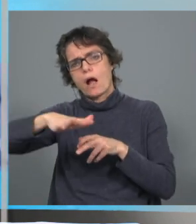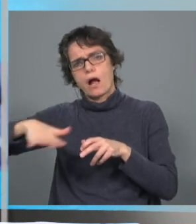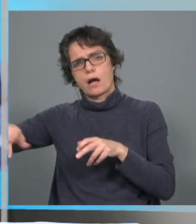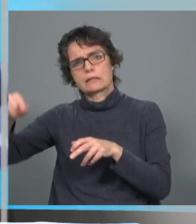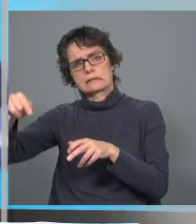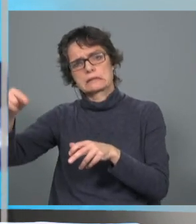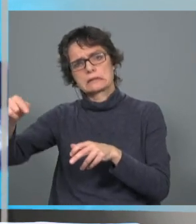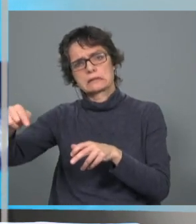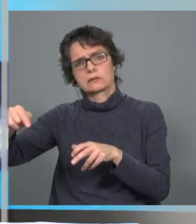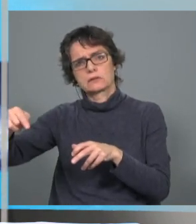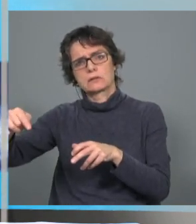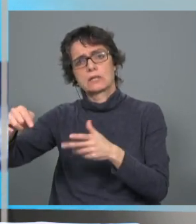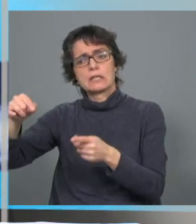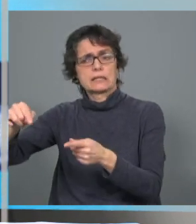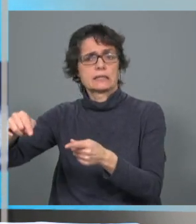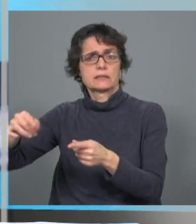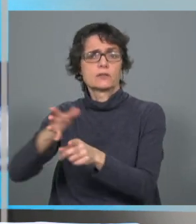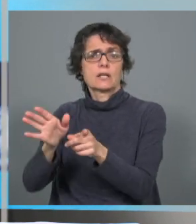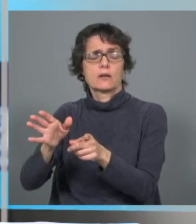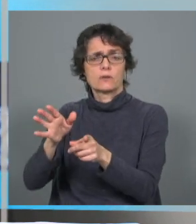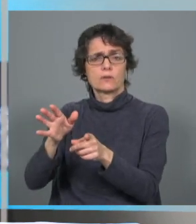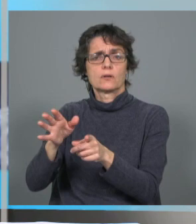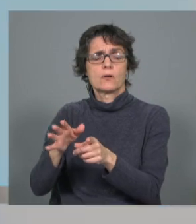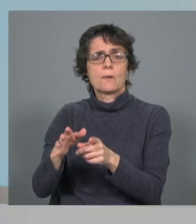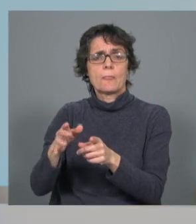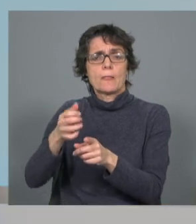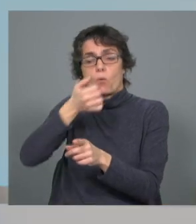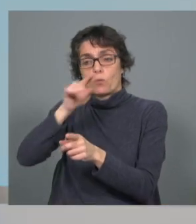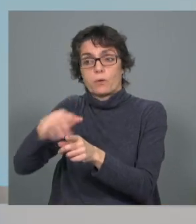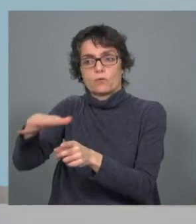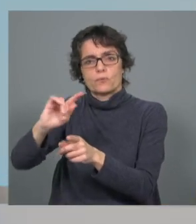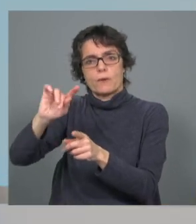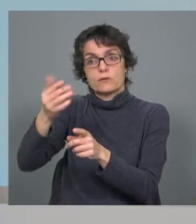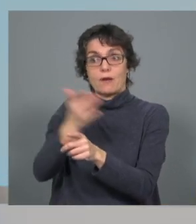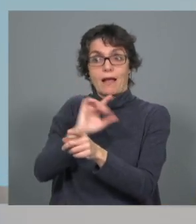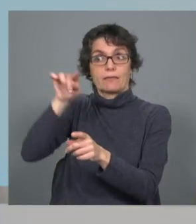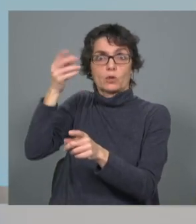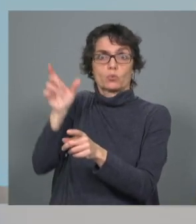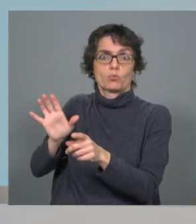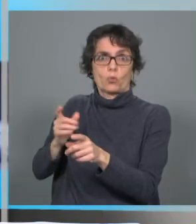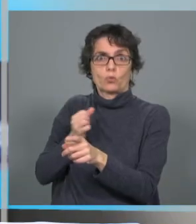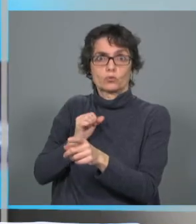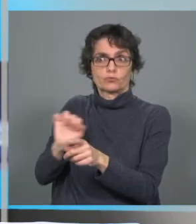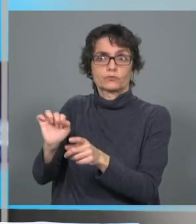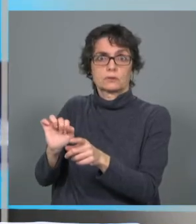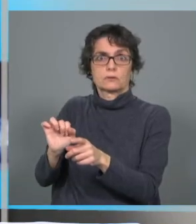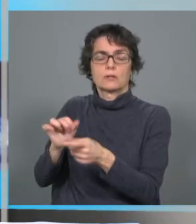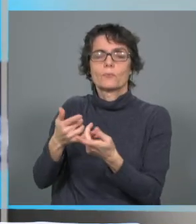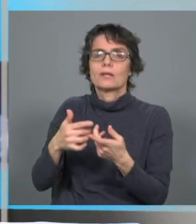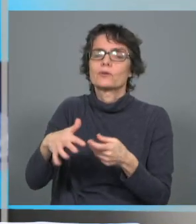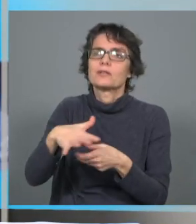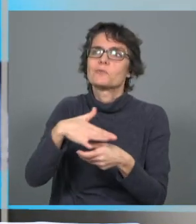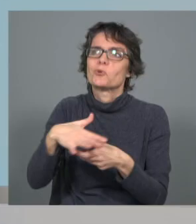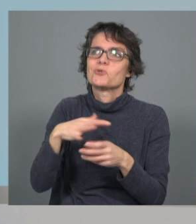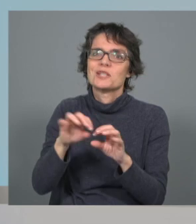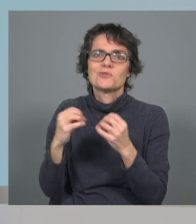dos gentios, quer dizer que os gentios já não tinham sítio onde levar. Portanto, há aqui muitas... Enfim, é um contexto social até,